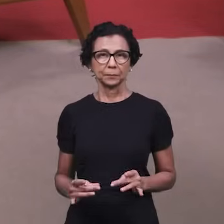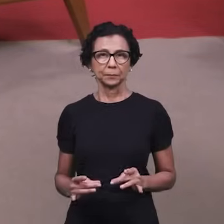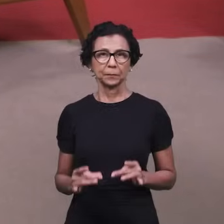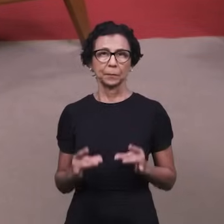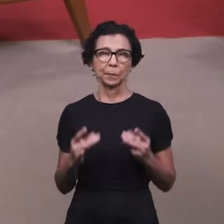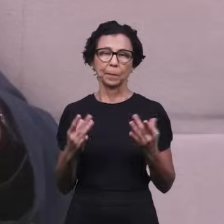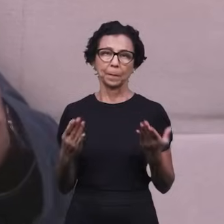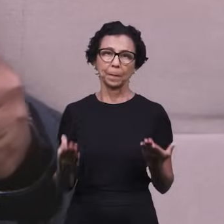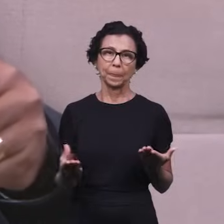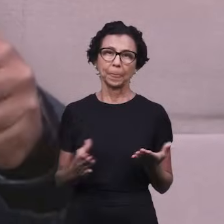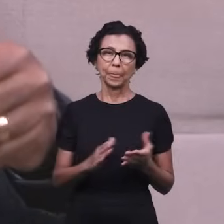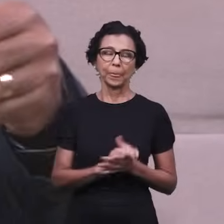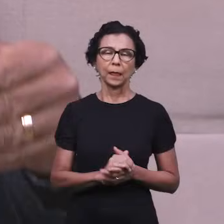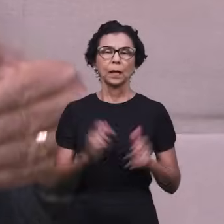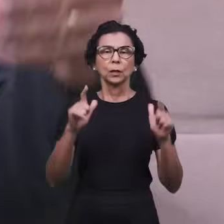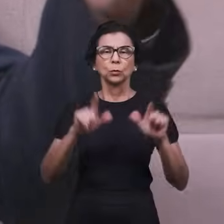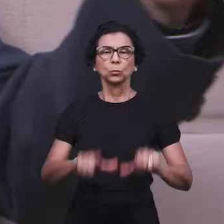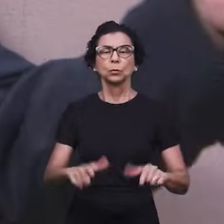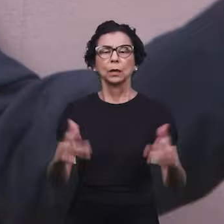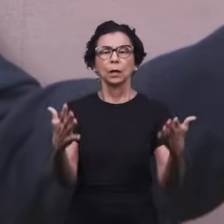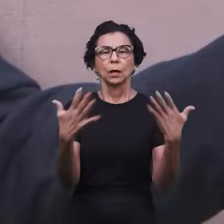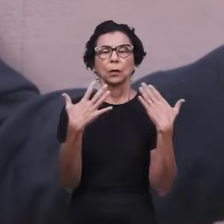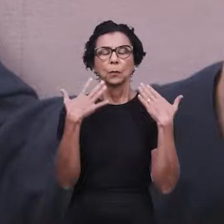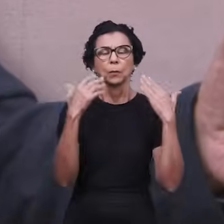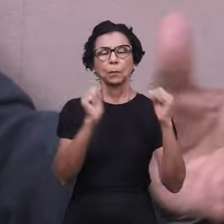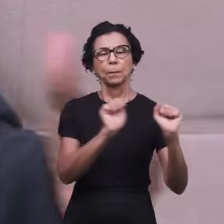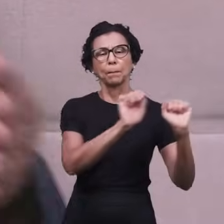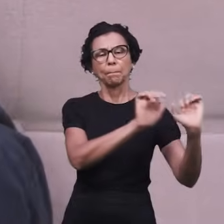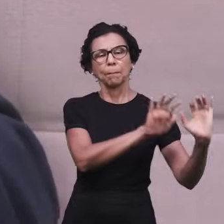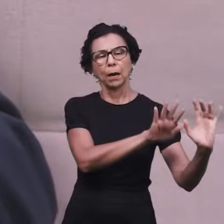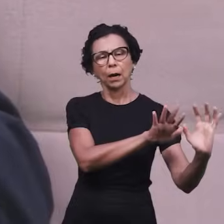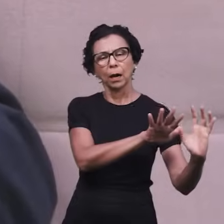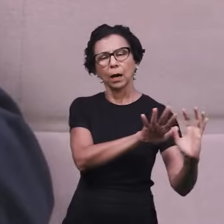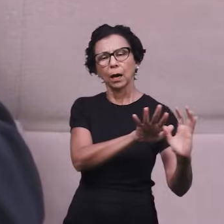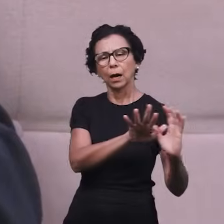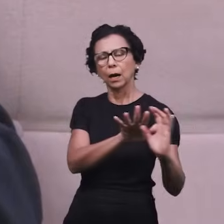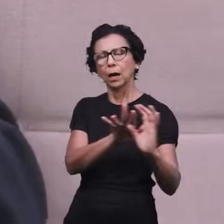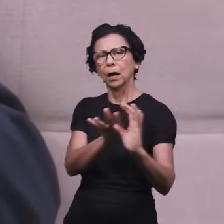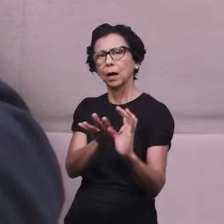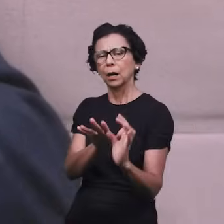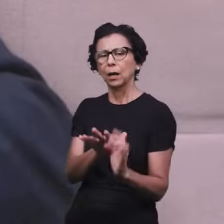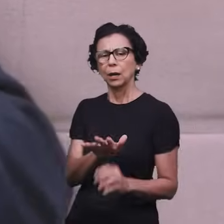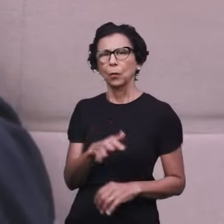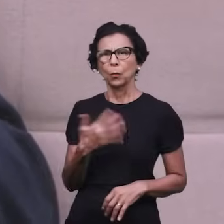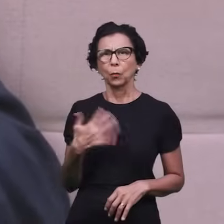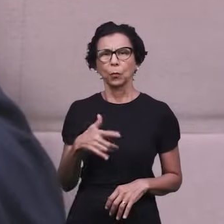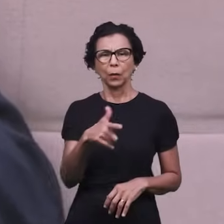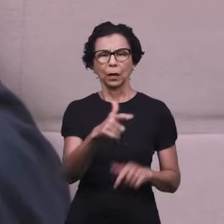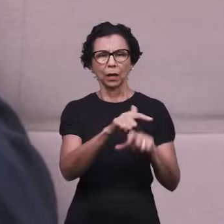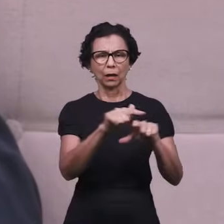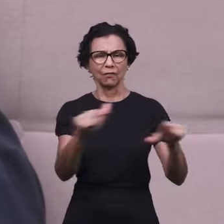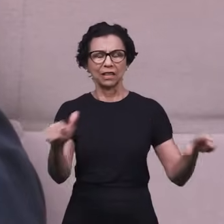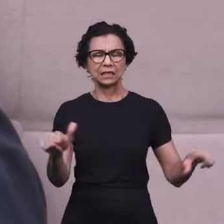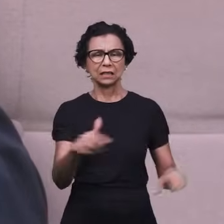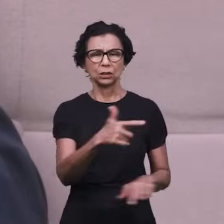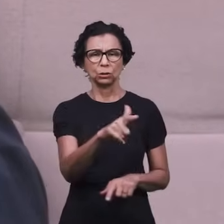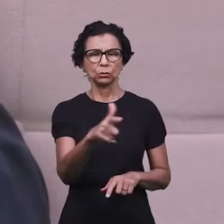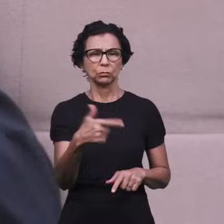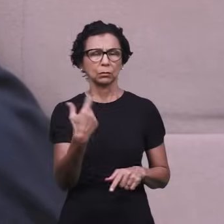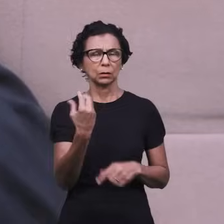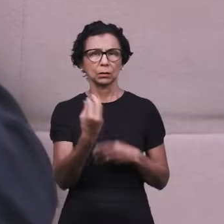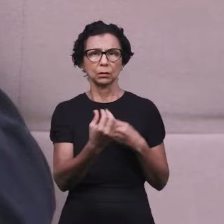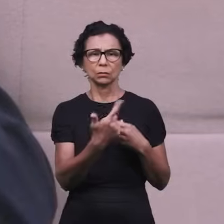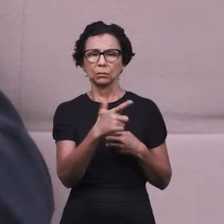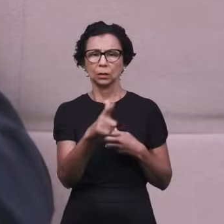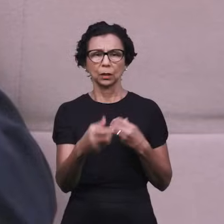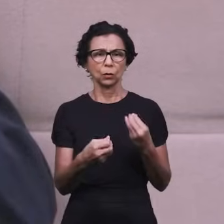Então, sobe do deserto. Então, o deserto é um ambiente hostil.